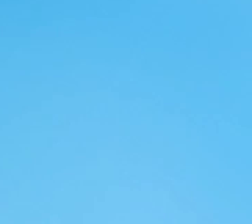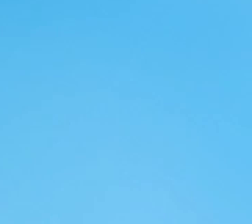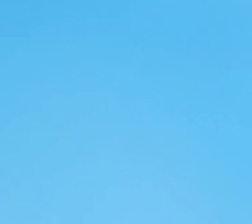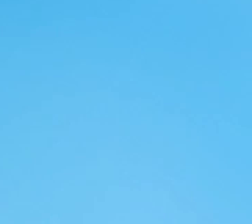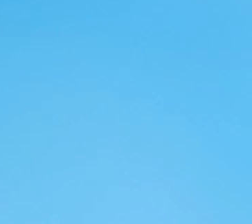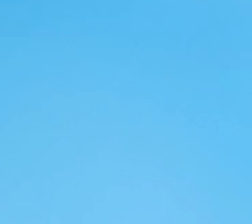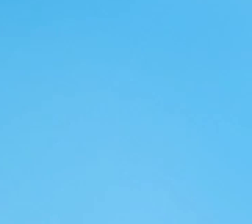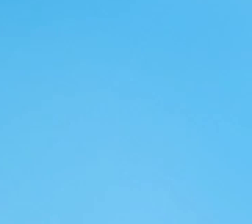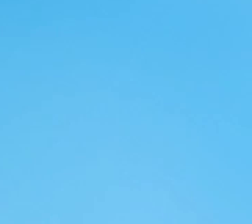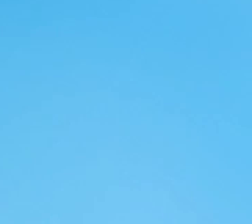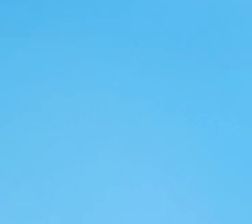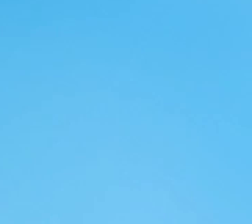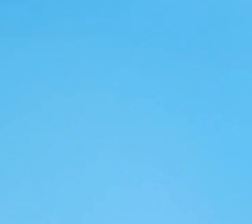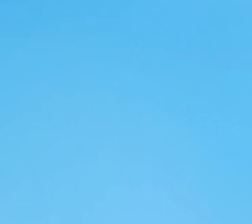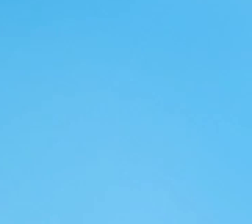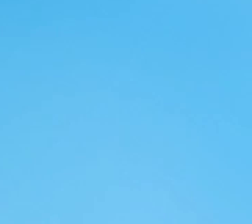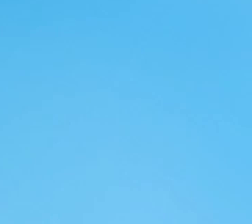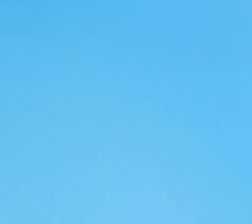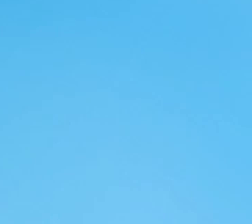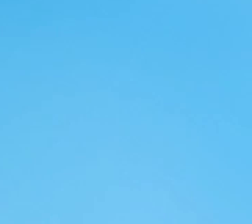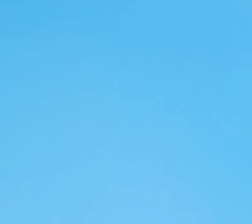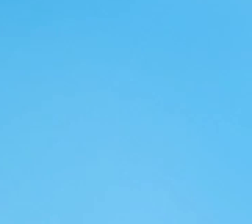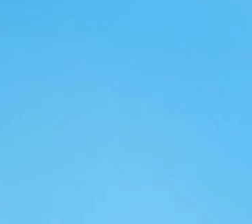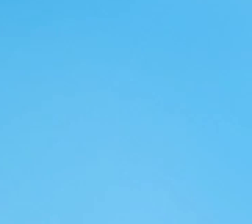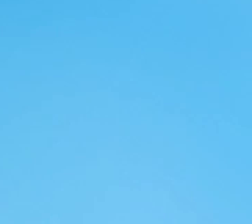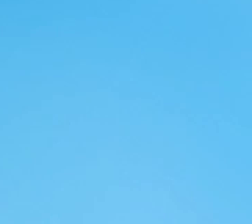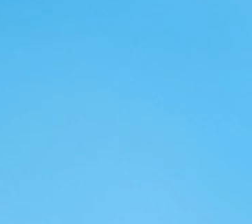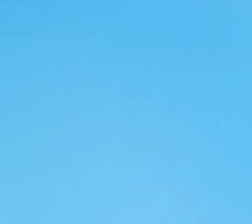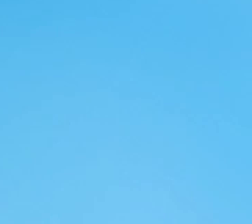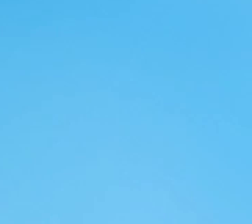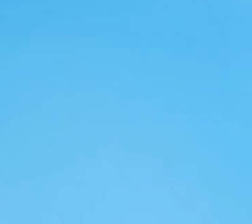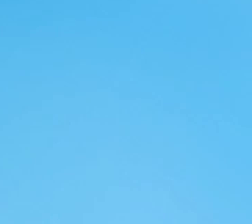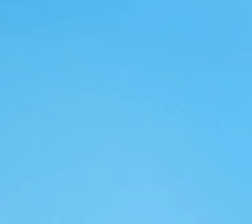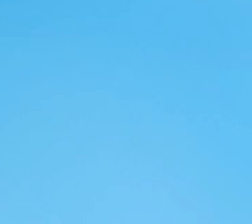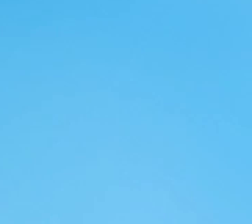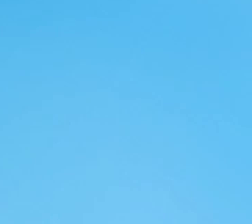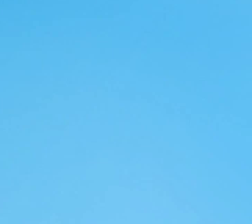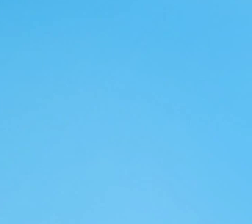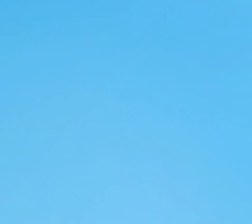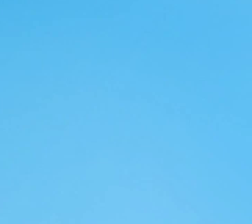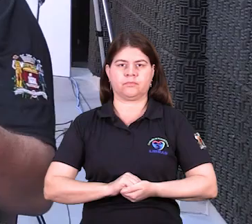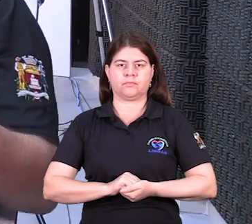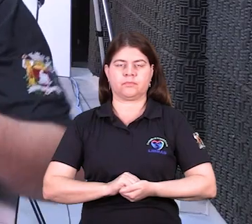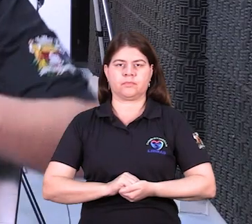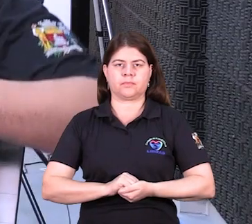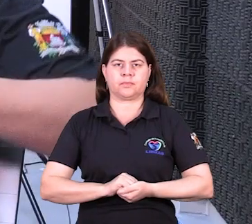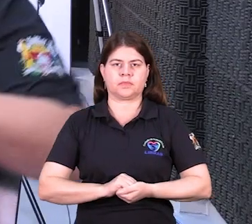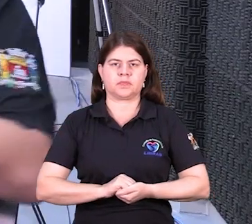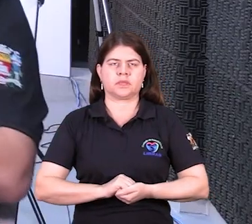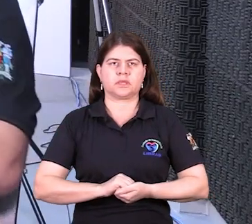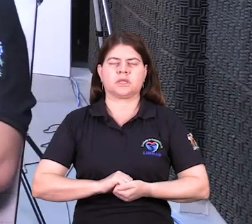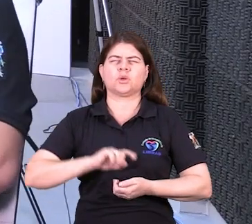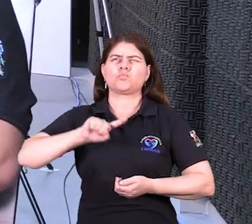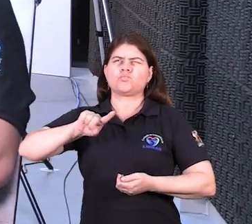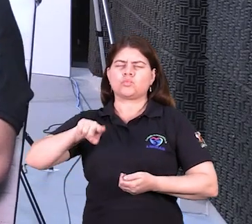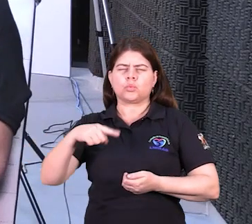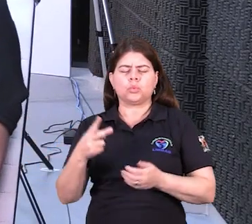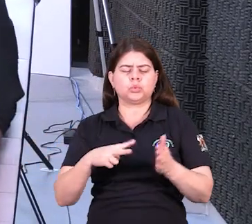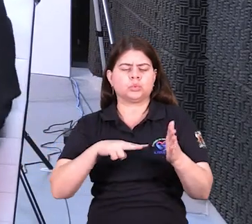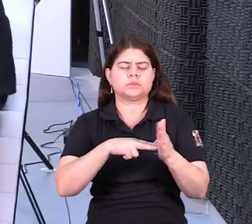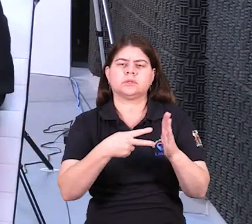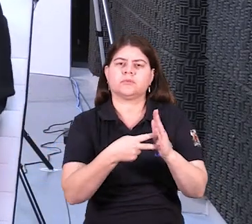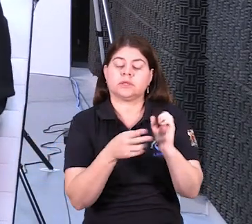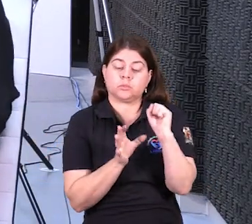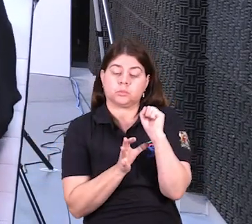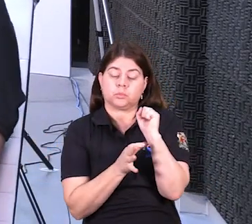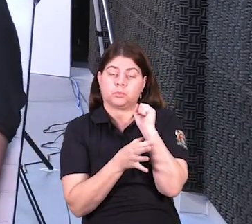penhor dessa igualdade conseguimos conquistar com braço forte. A gente está falando de um outro significado